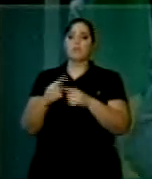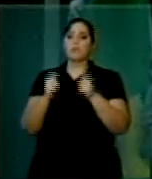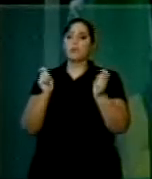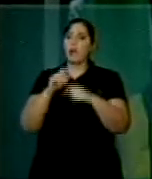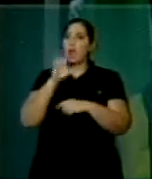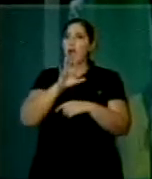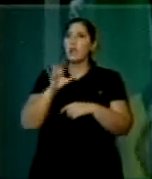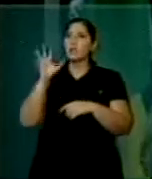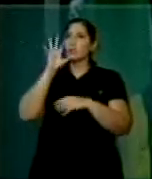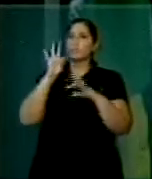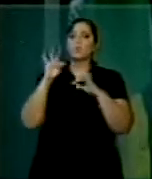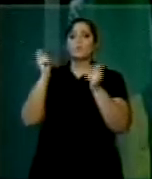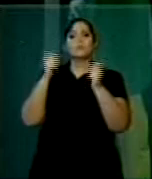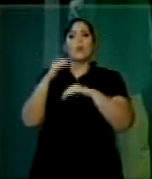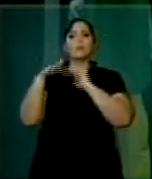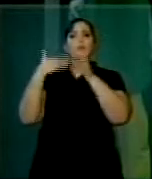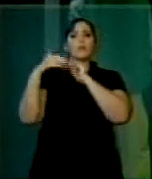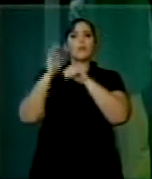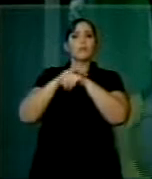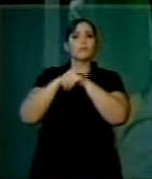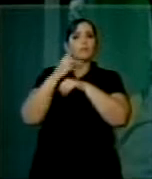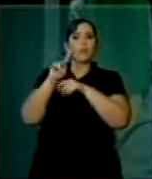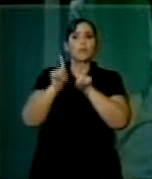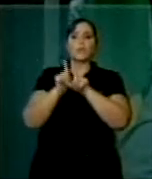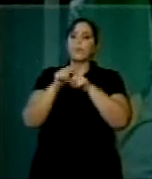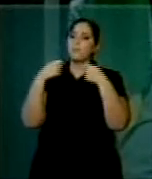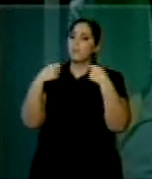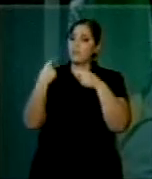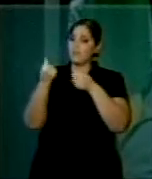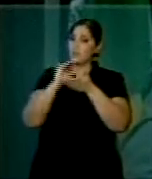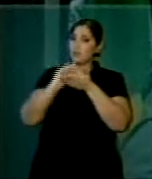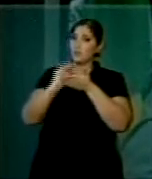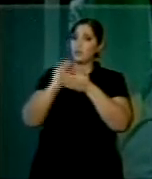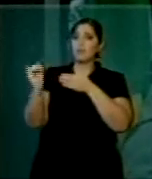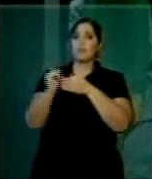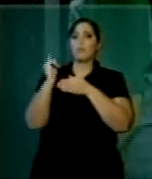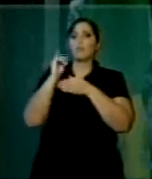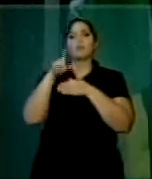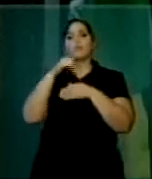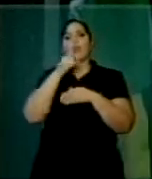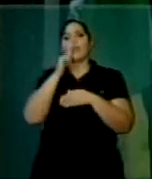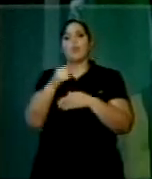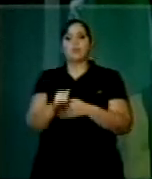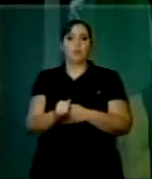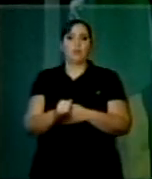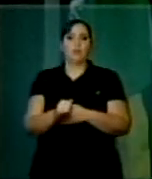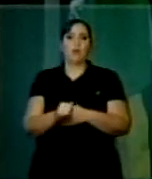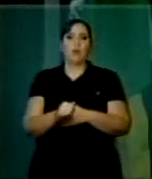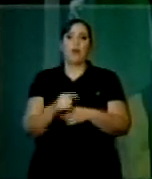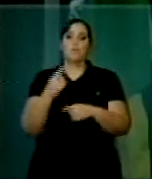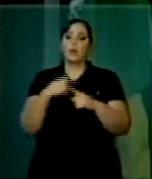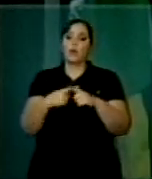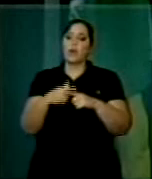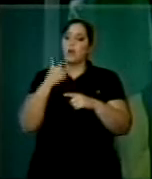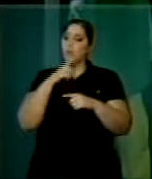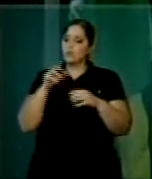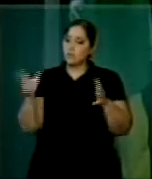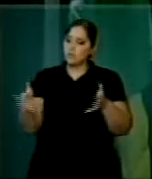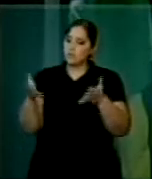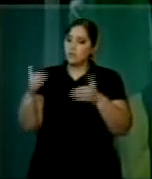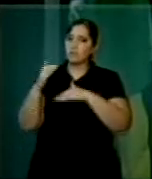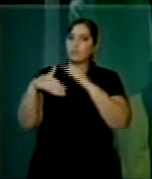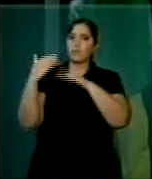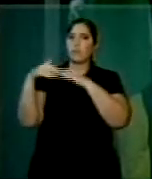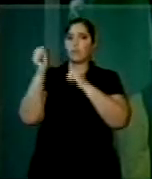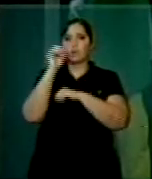regiões possam se desenvolver e que precisam desse insumo fundamental que é a energia para promover o desenvolvimento do